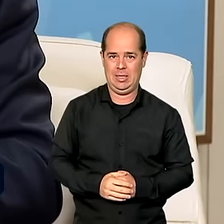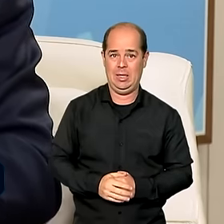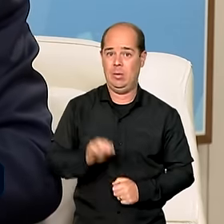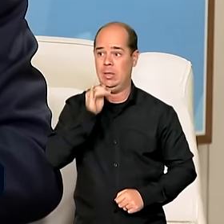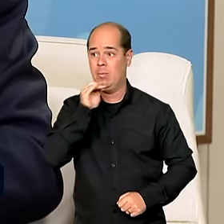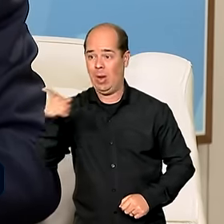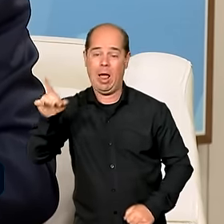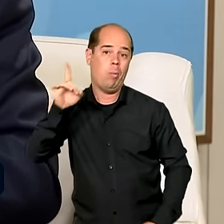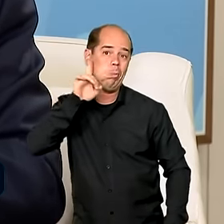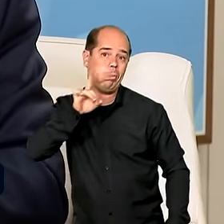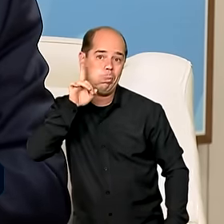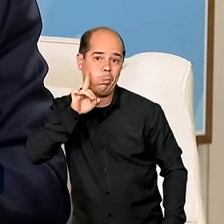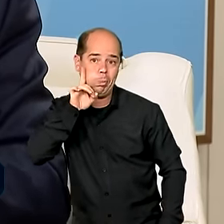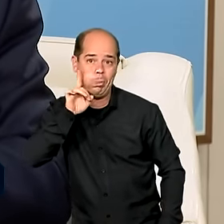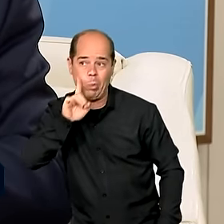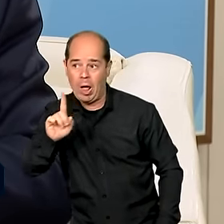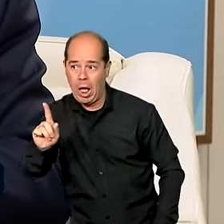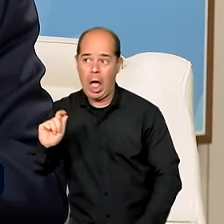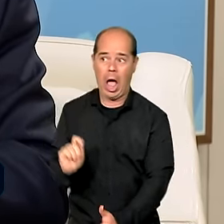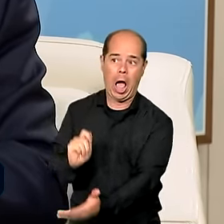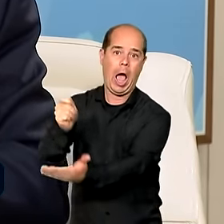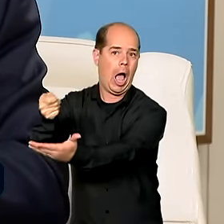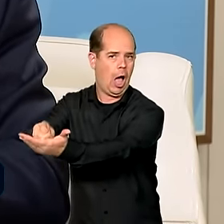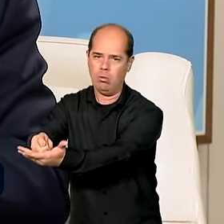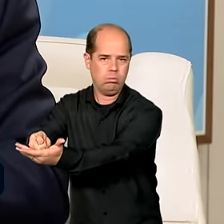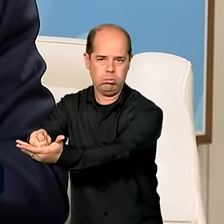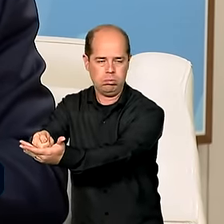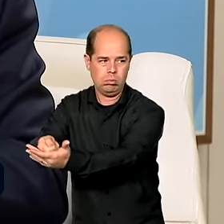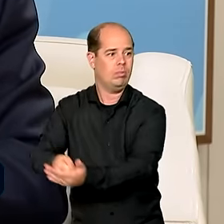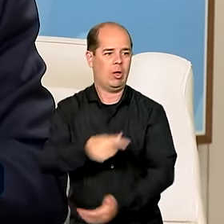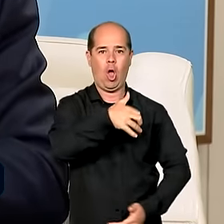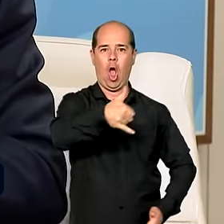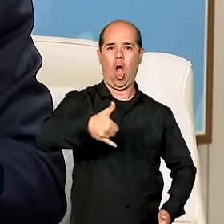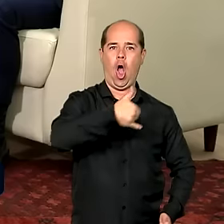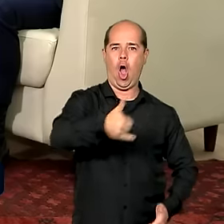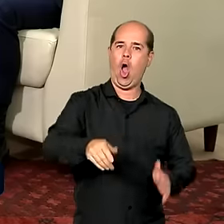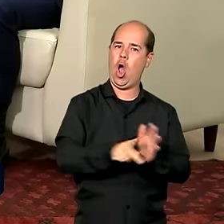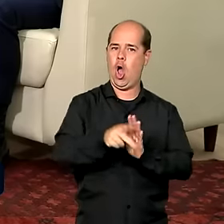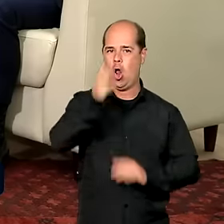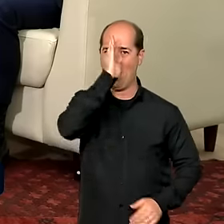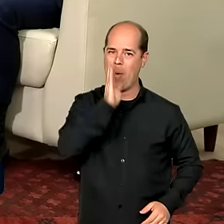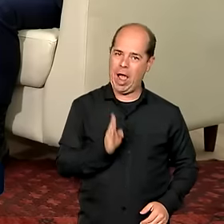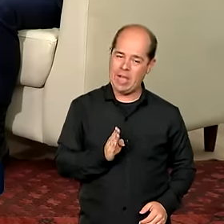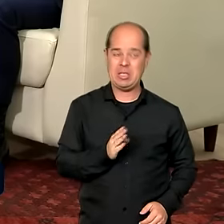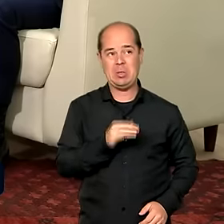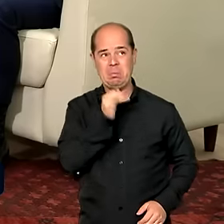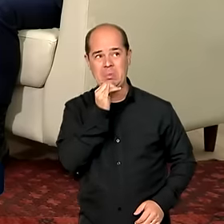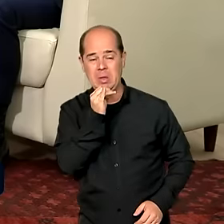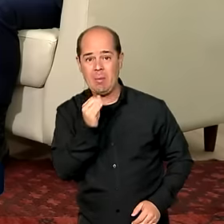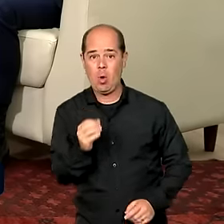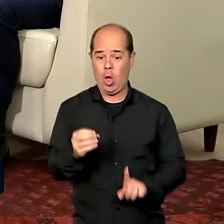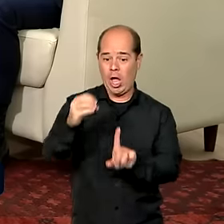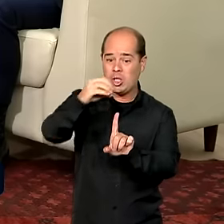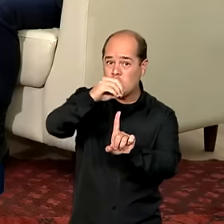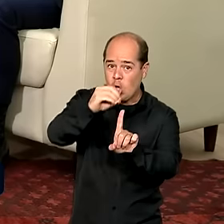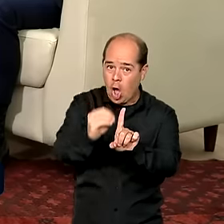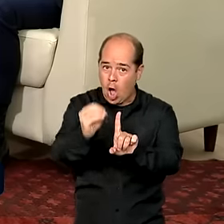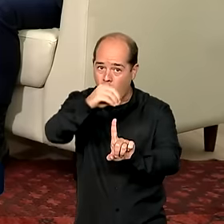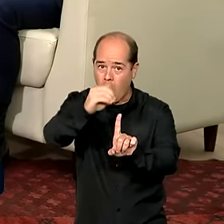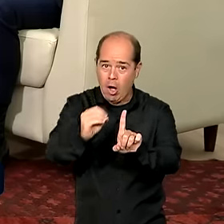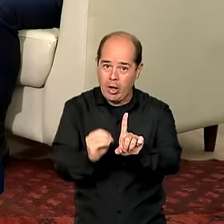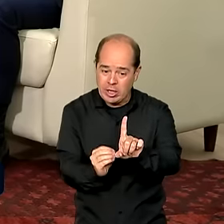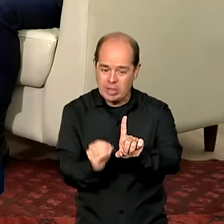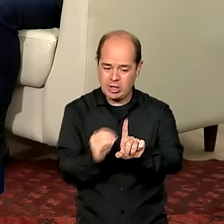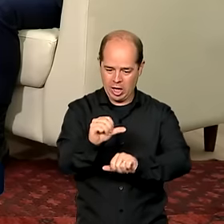a soja virando óleo vegetal para o combustível então é um triplo ganho aliás esse